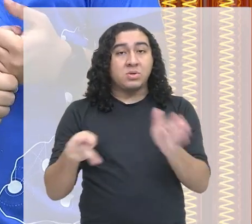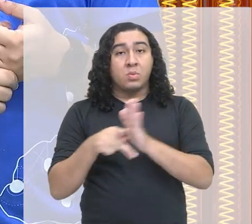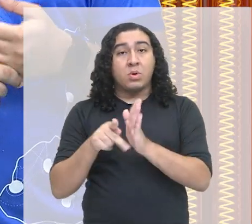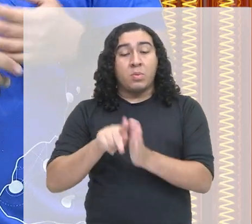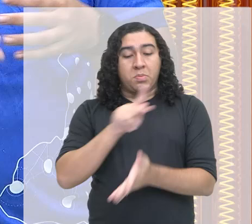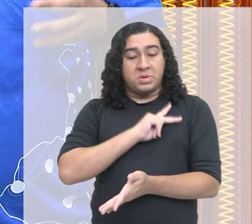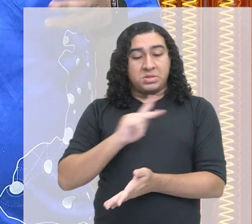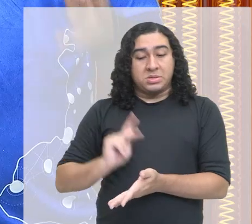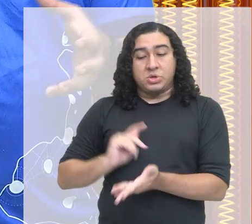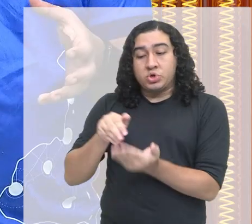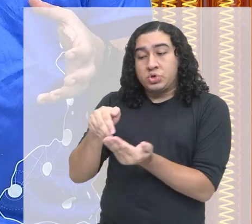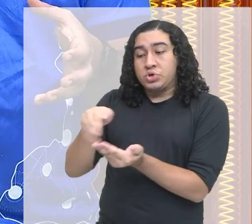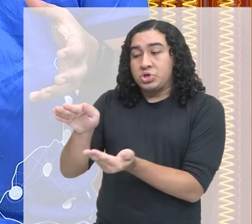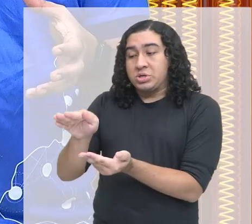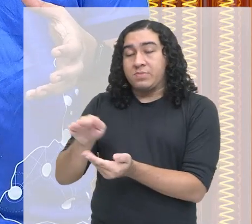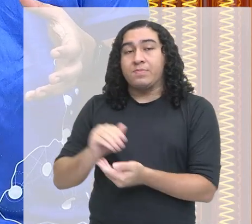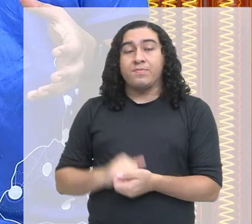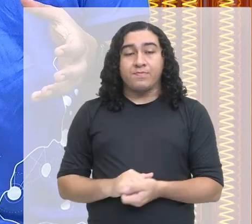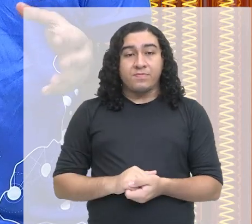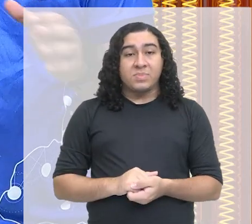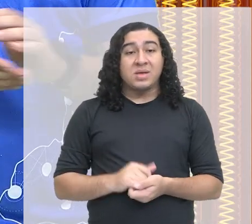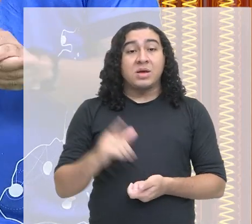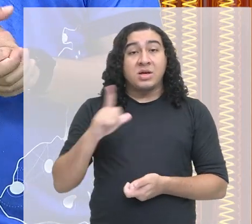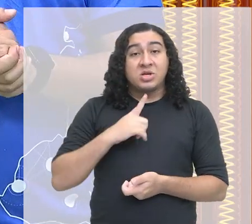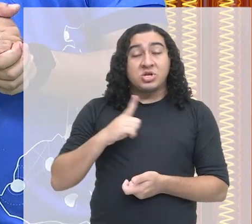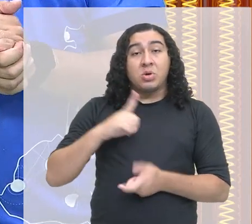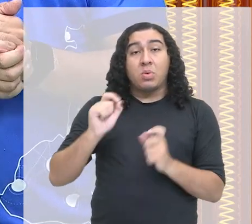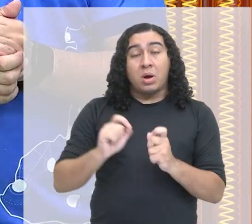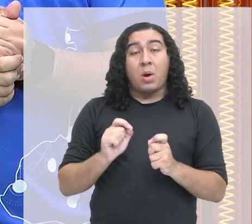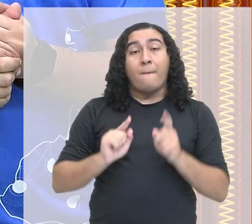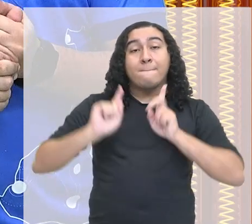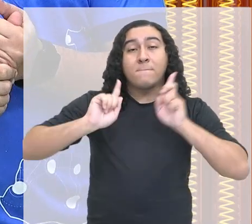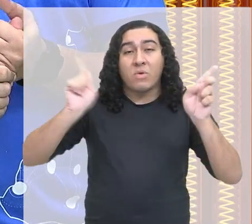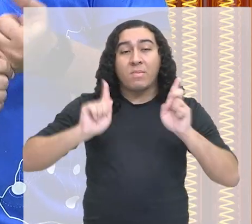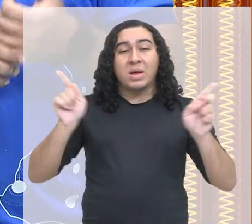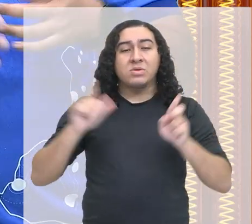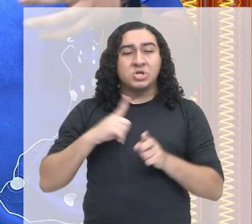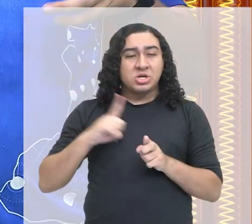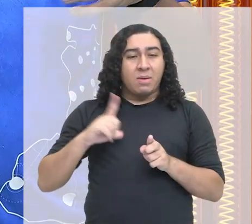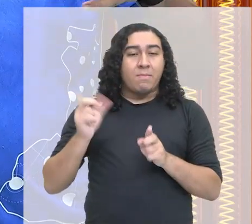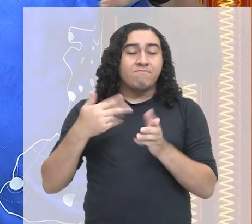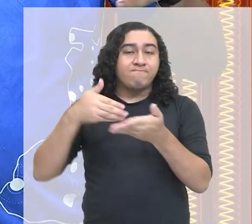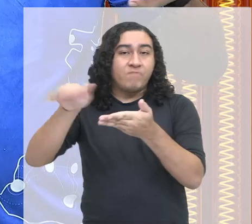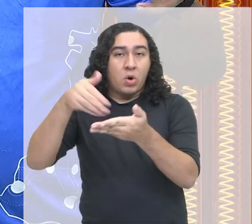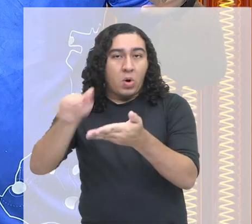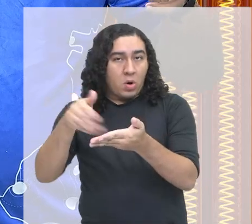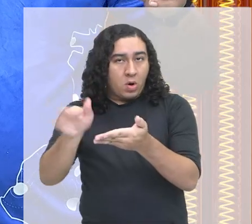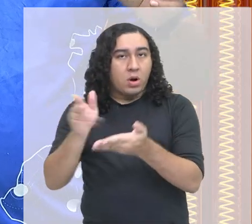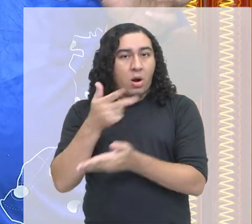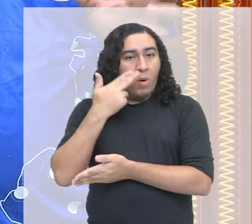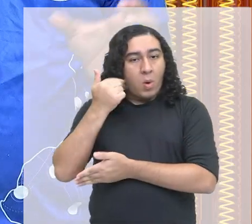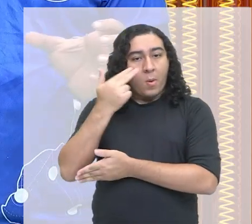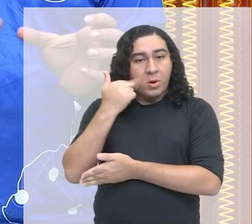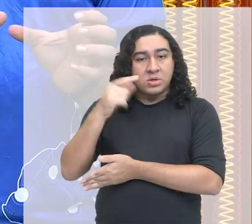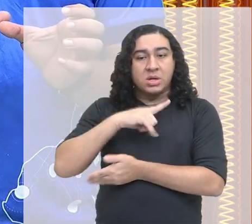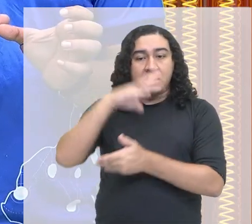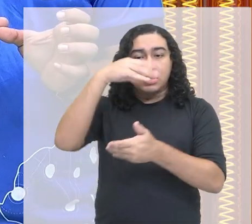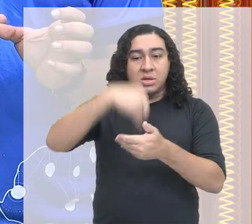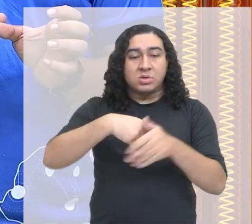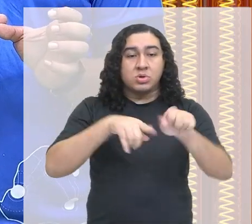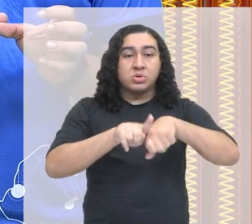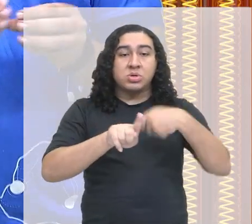impeachment, né? O movimento fora Collor, que você vai ter dentro da